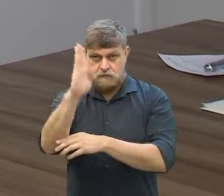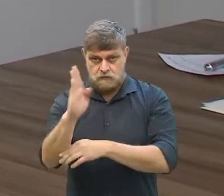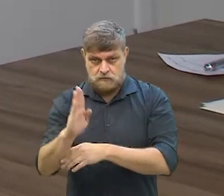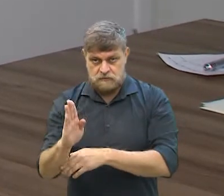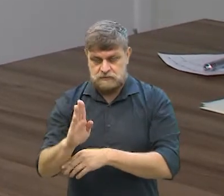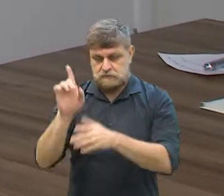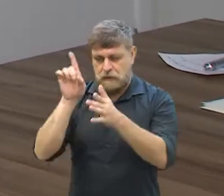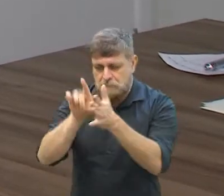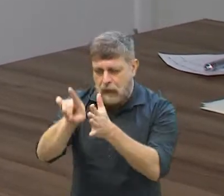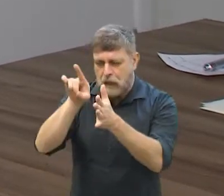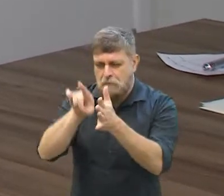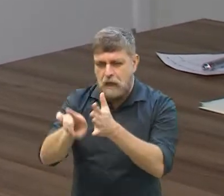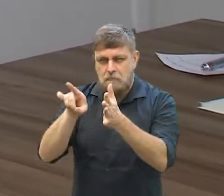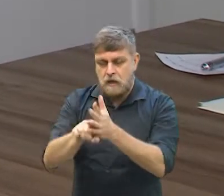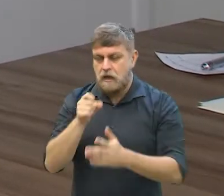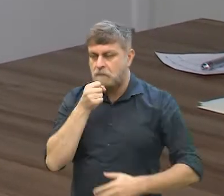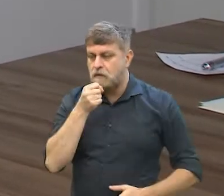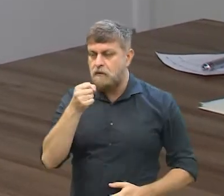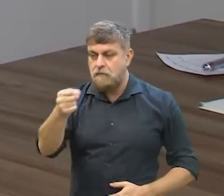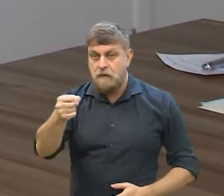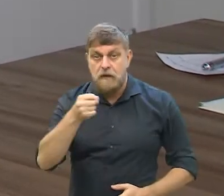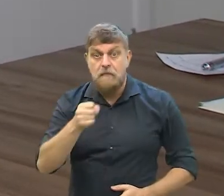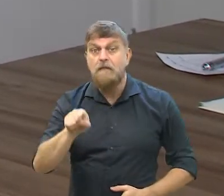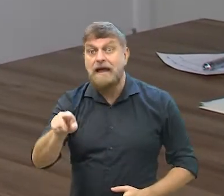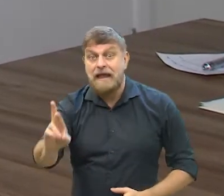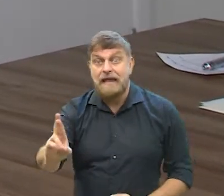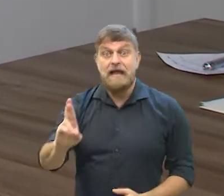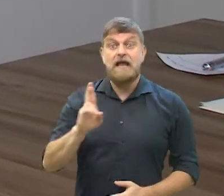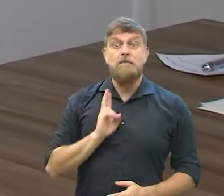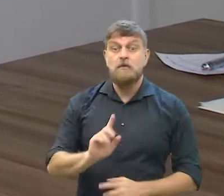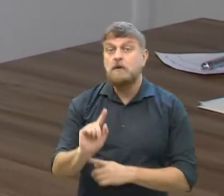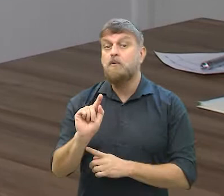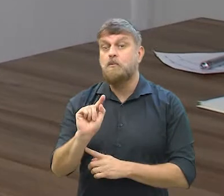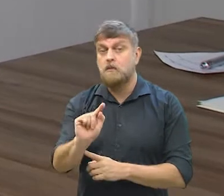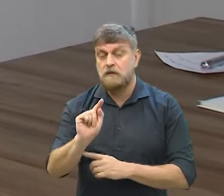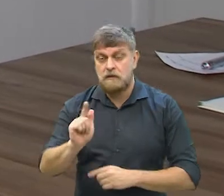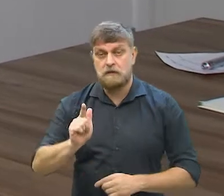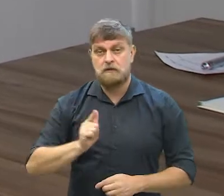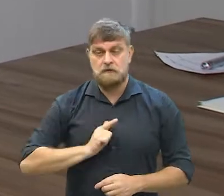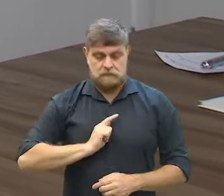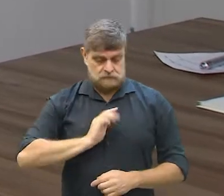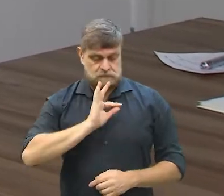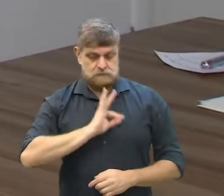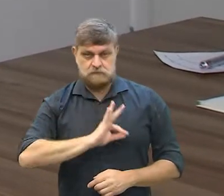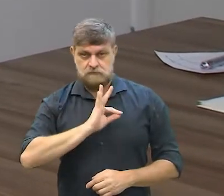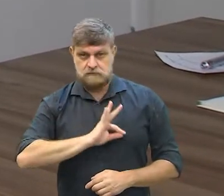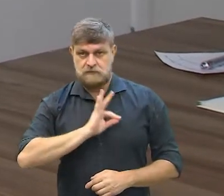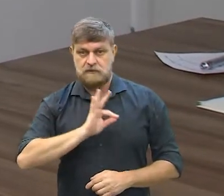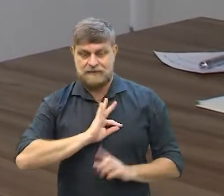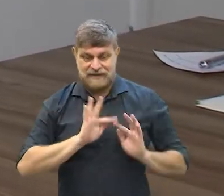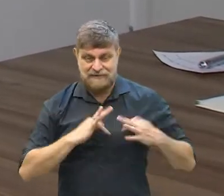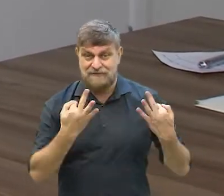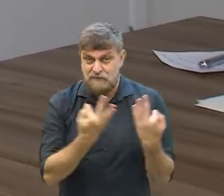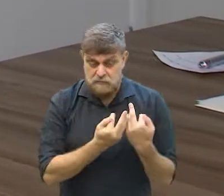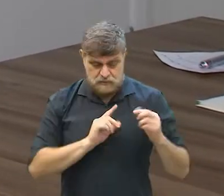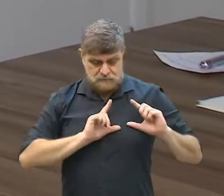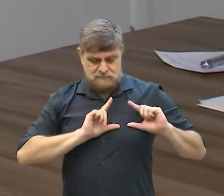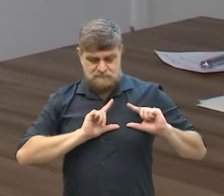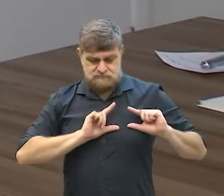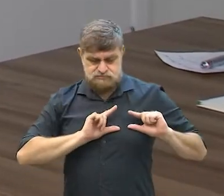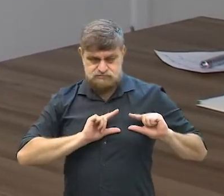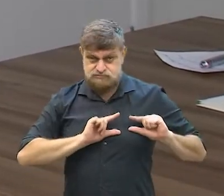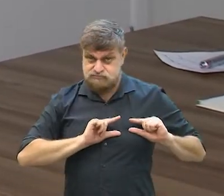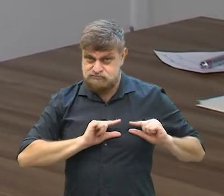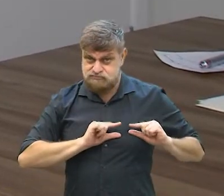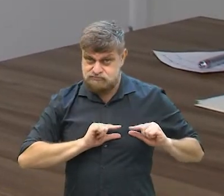entrevistados pelo Instituto de Pesquisa relataram que houve uma diminuição da renda familiar